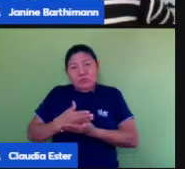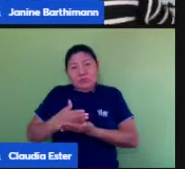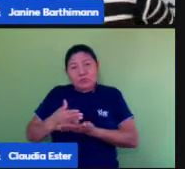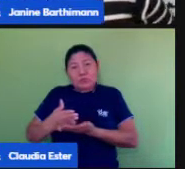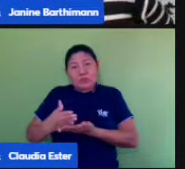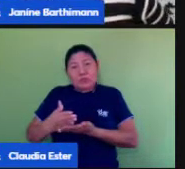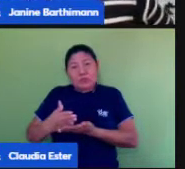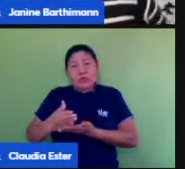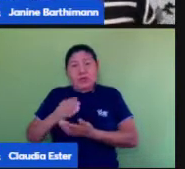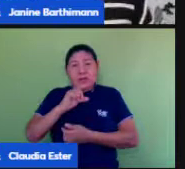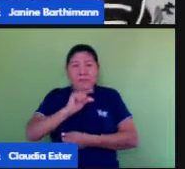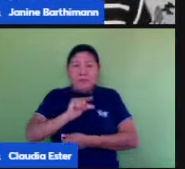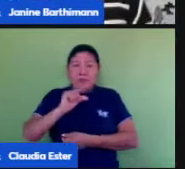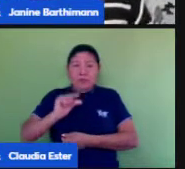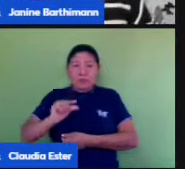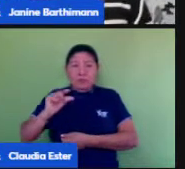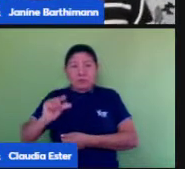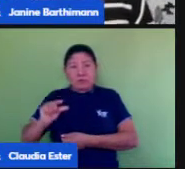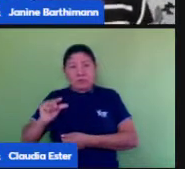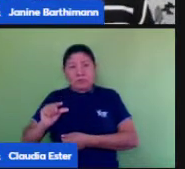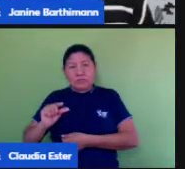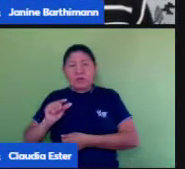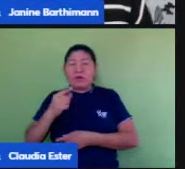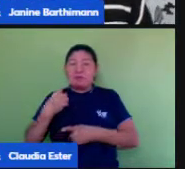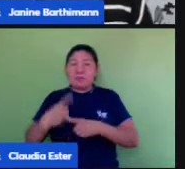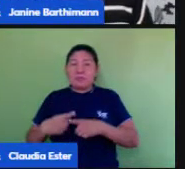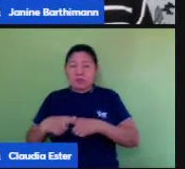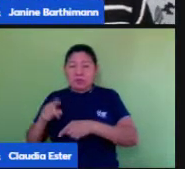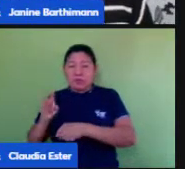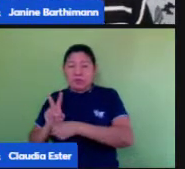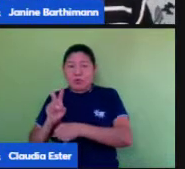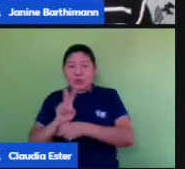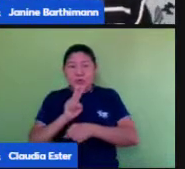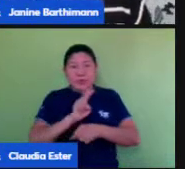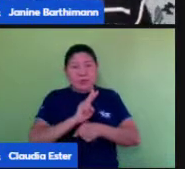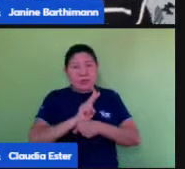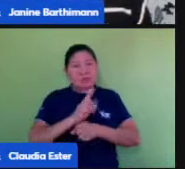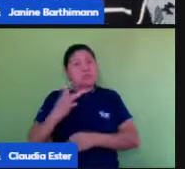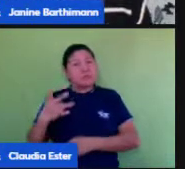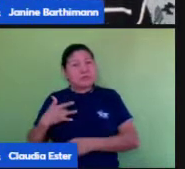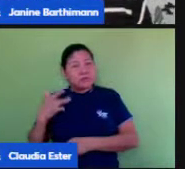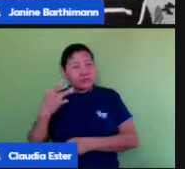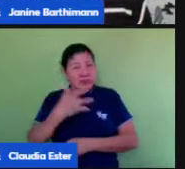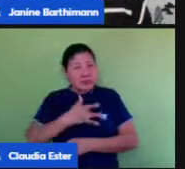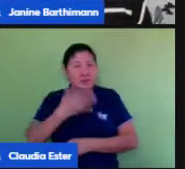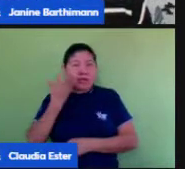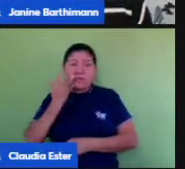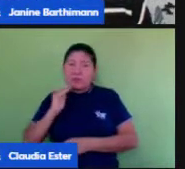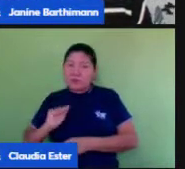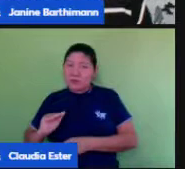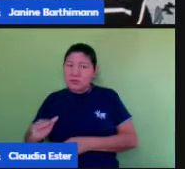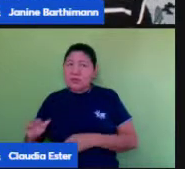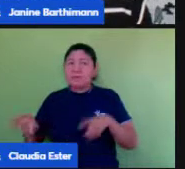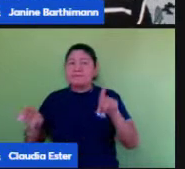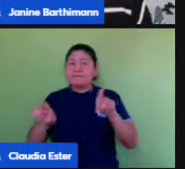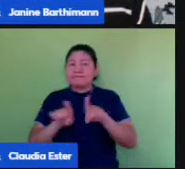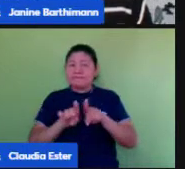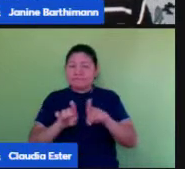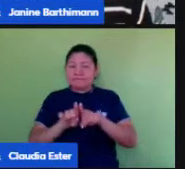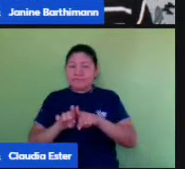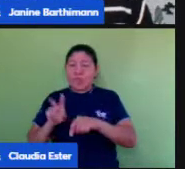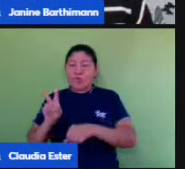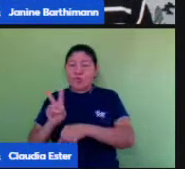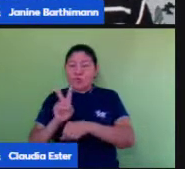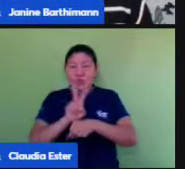para preservar a saúde dos alunos e dos professores da educação, consoante ao